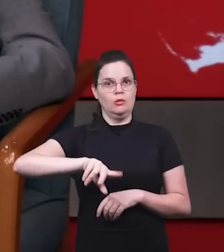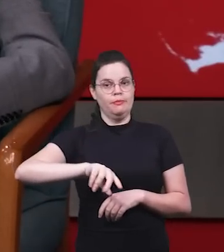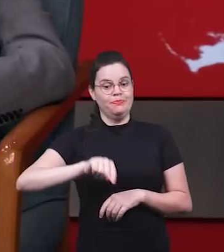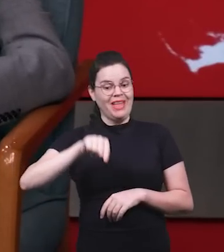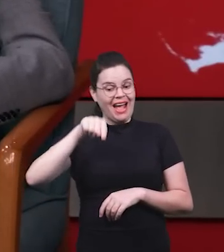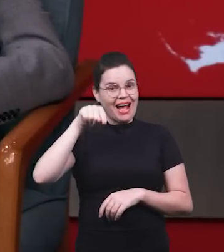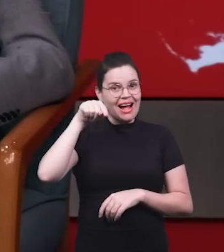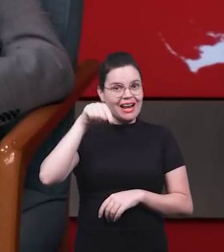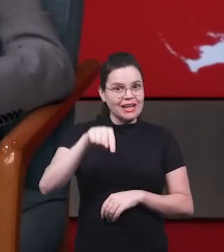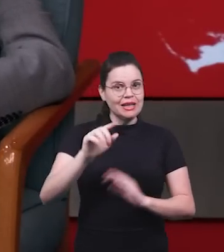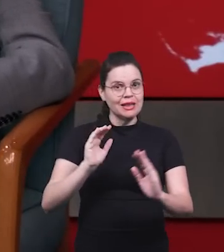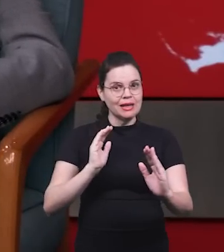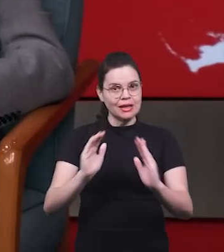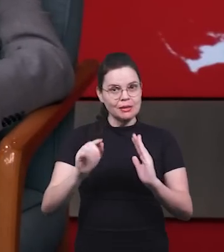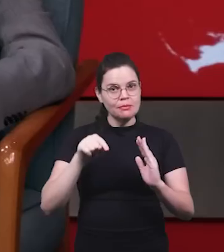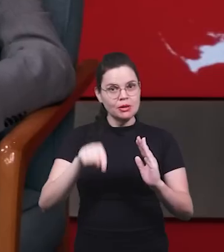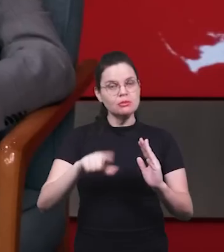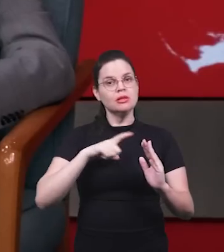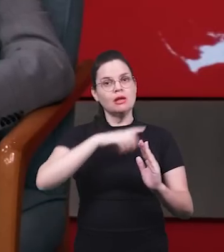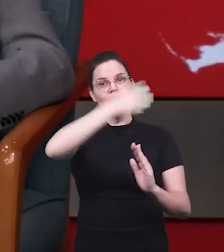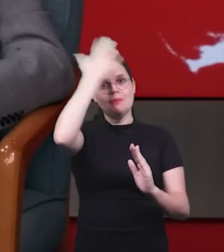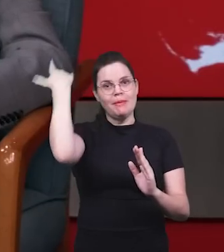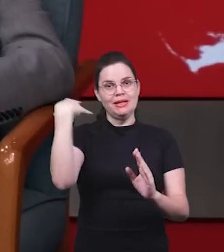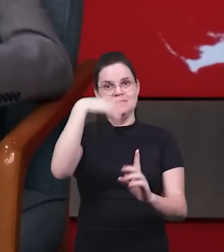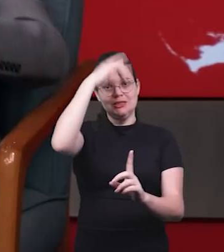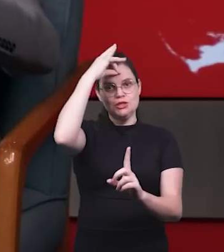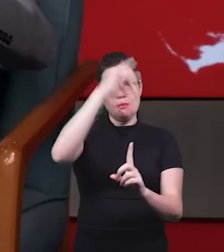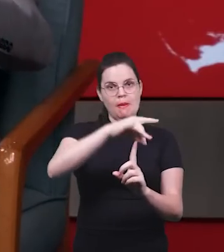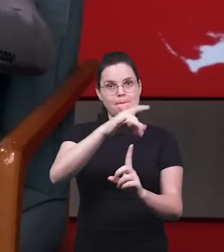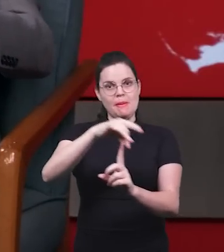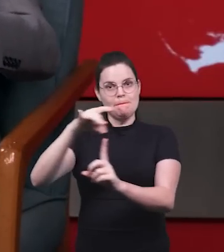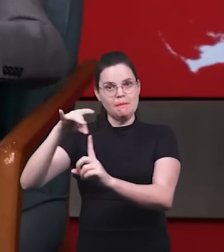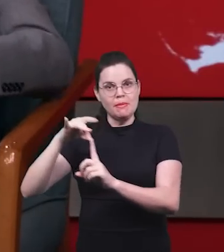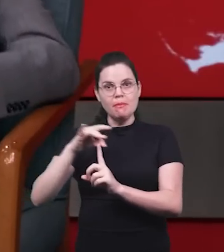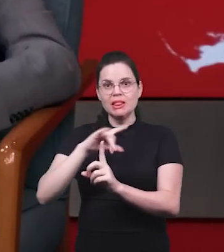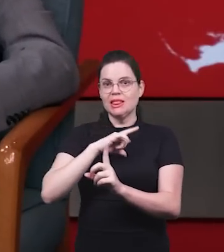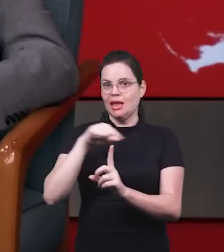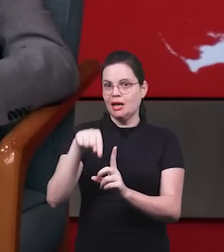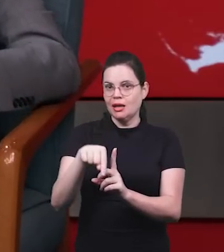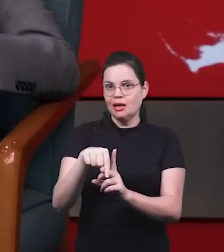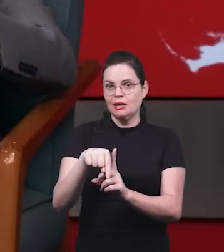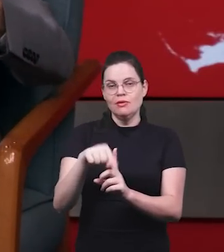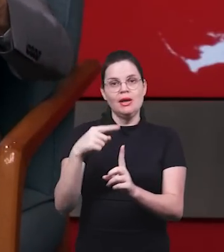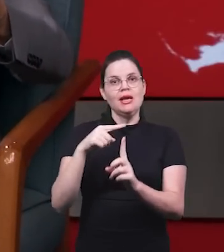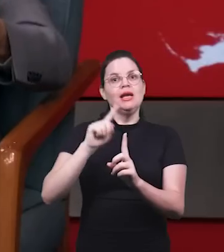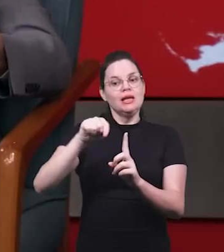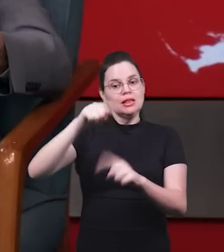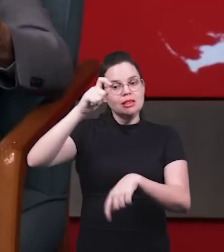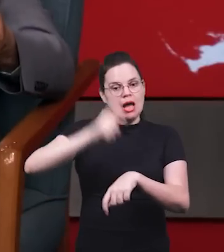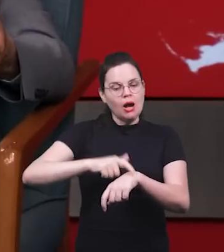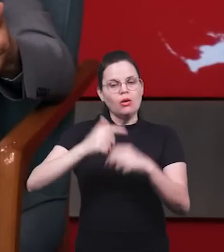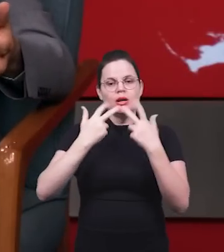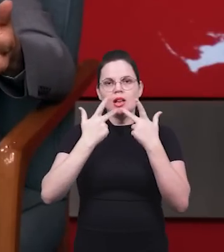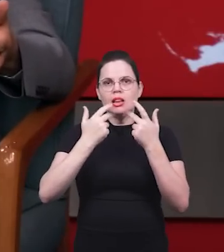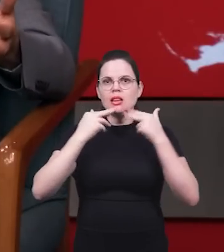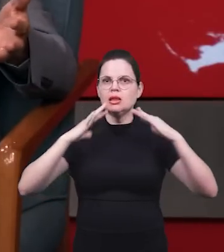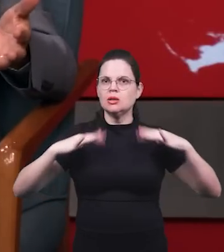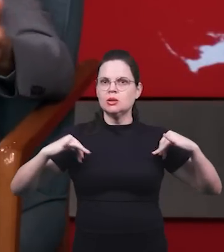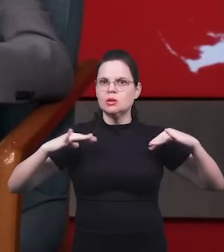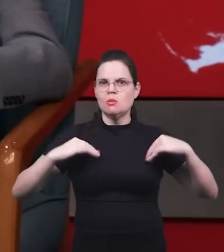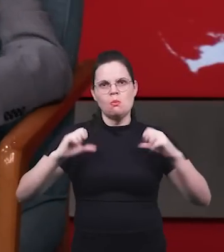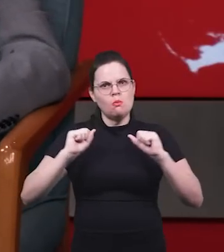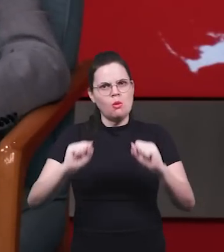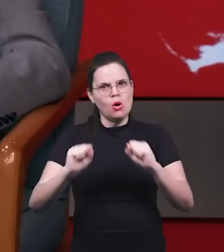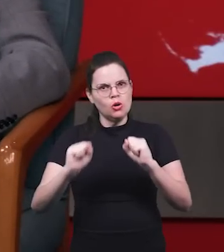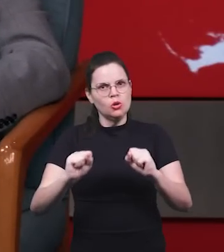foram batizados com o Espírito Santo e falaram línguas. Pode acontecer de você ser batizado com o Espírito Santo e naquela hora do batismo com o Espírito Santo